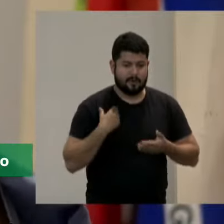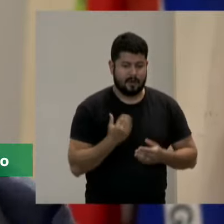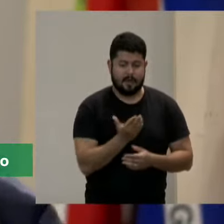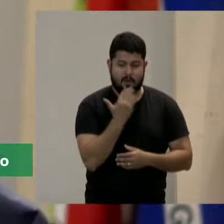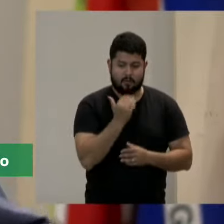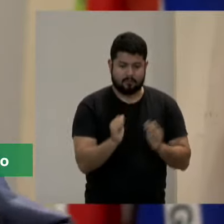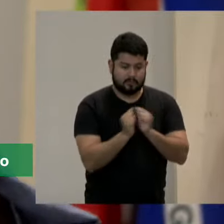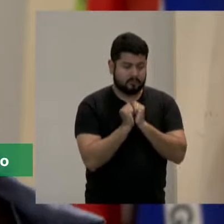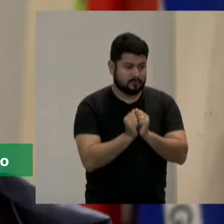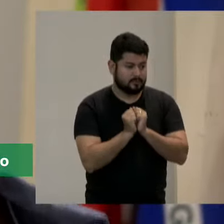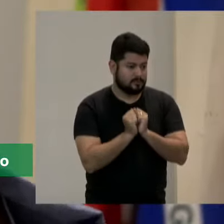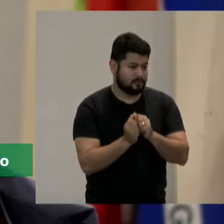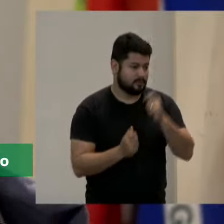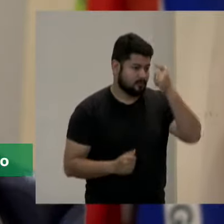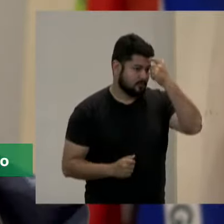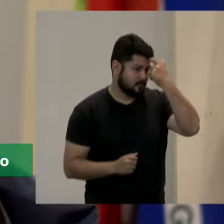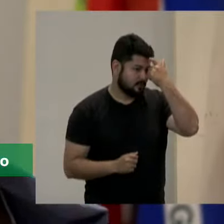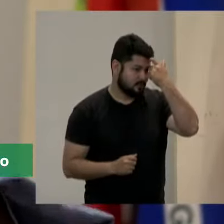pé.